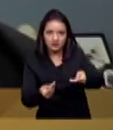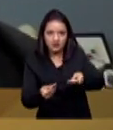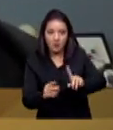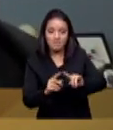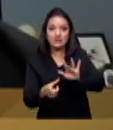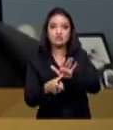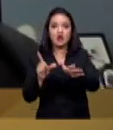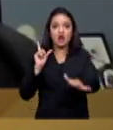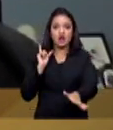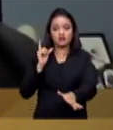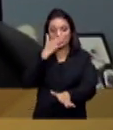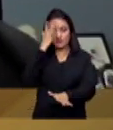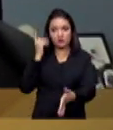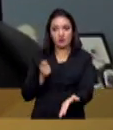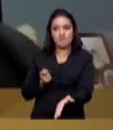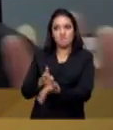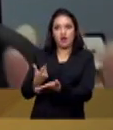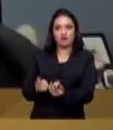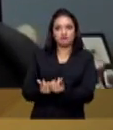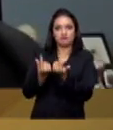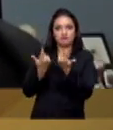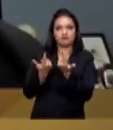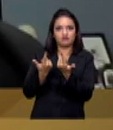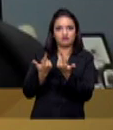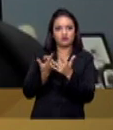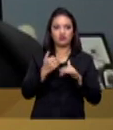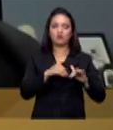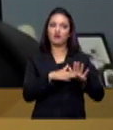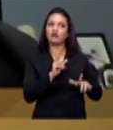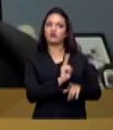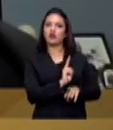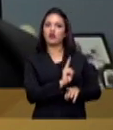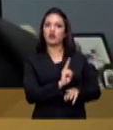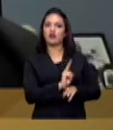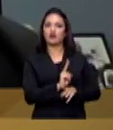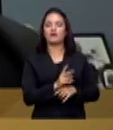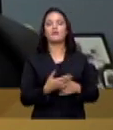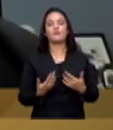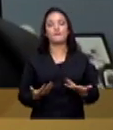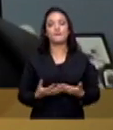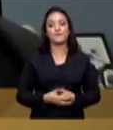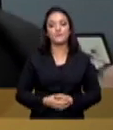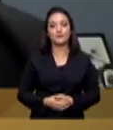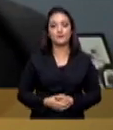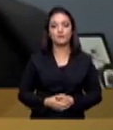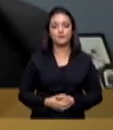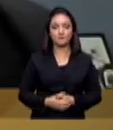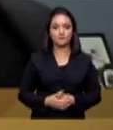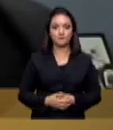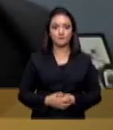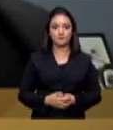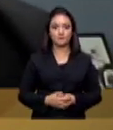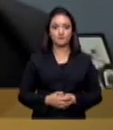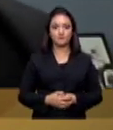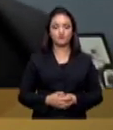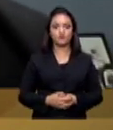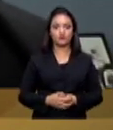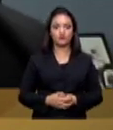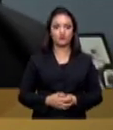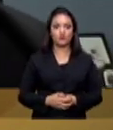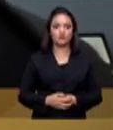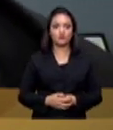a caução. Eu também devo dizer que,